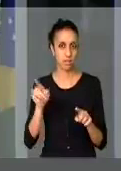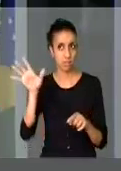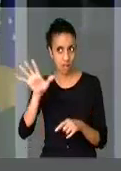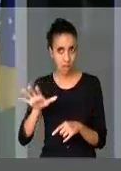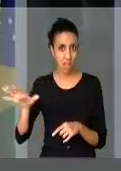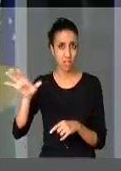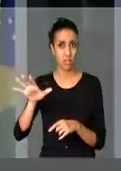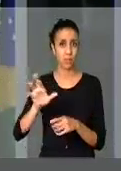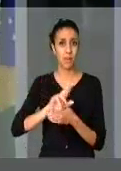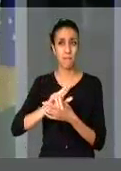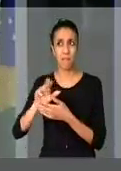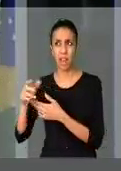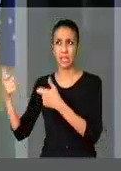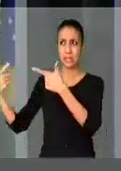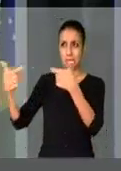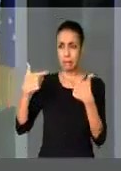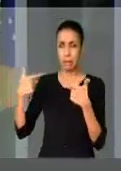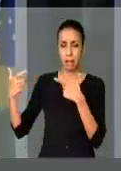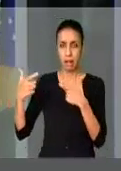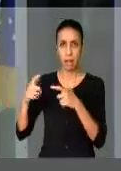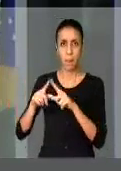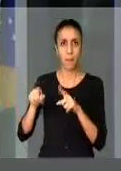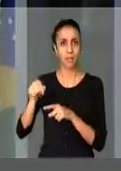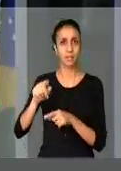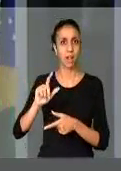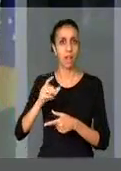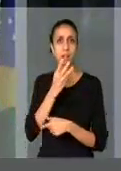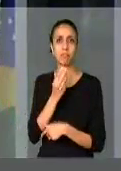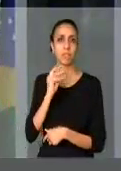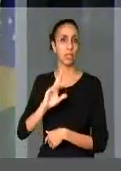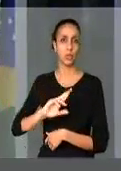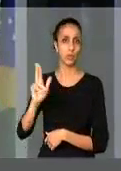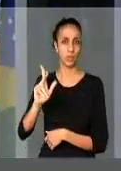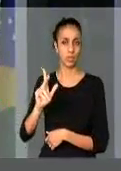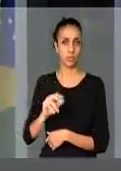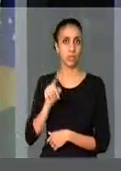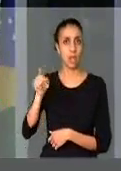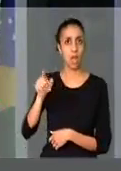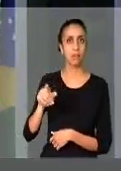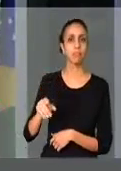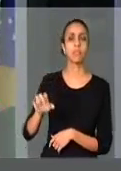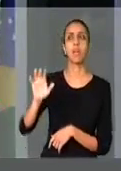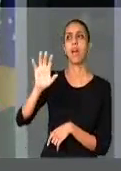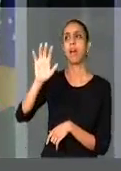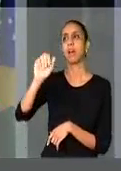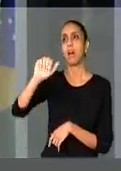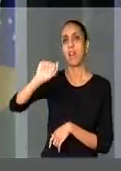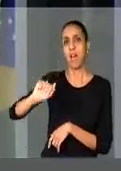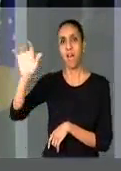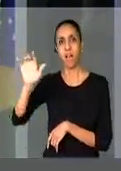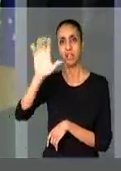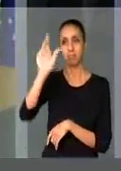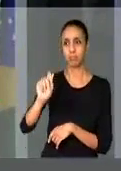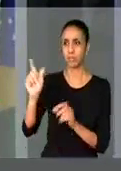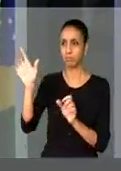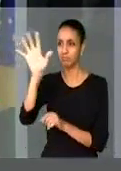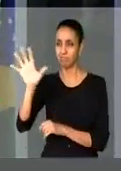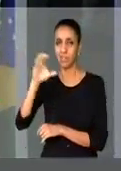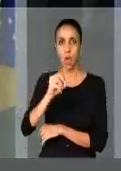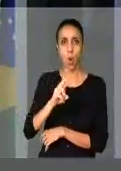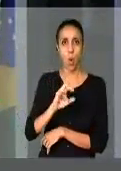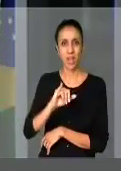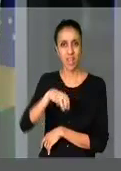historicamente instável. Assistimos no Oriente Médio, contra Israel, quase o mesmo